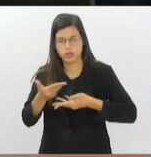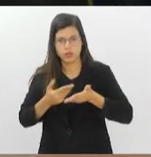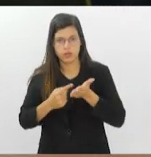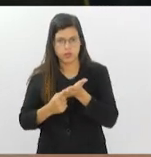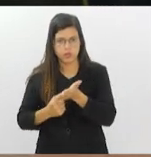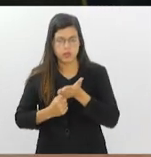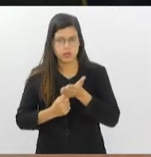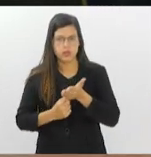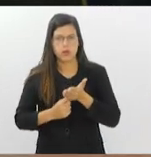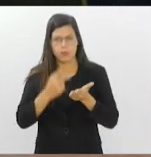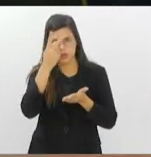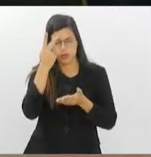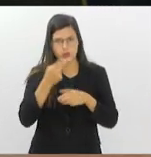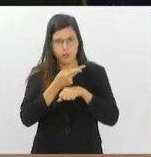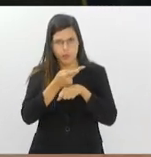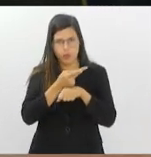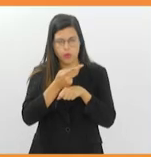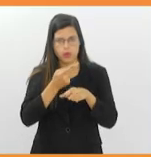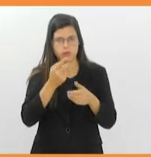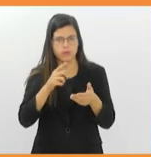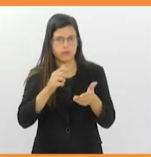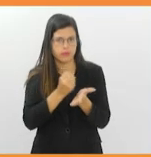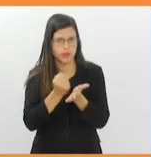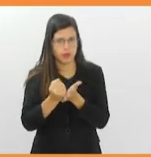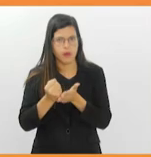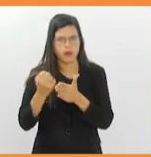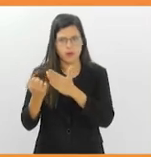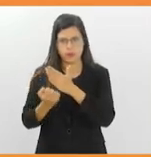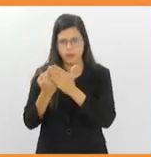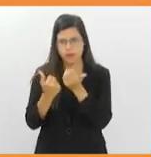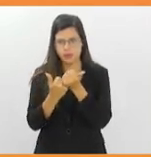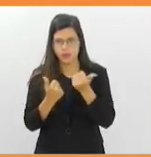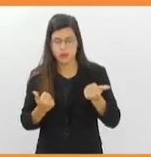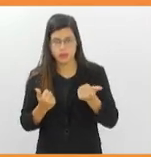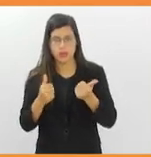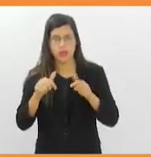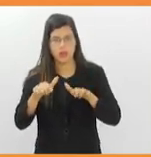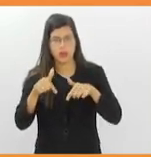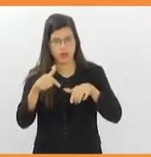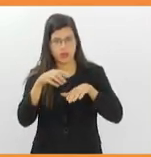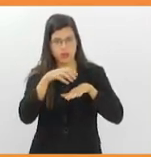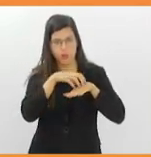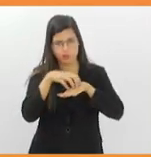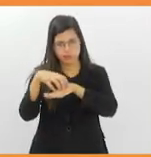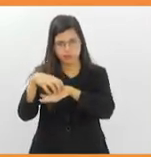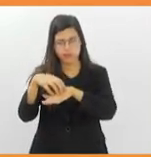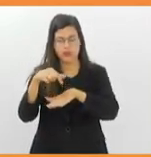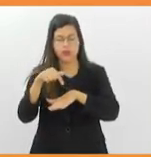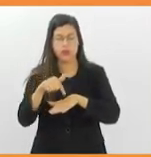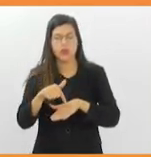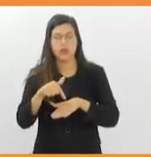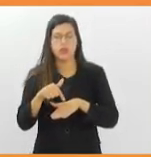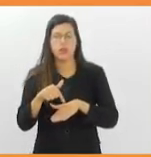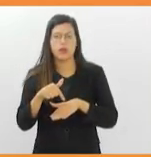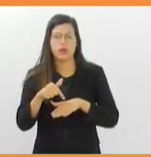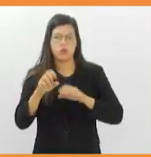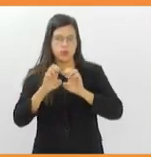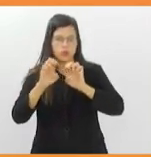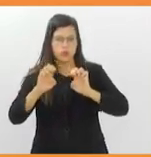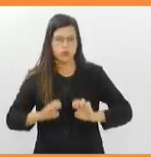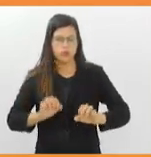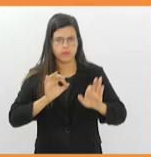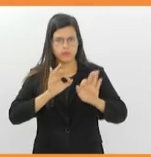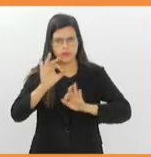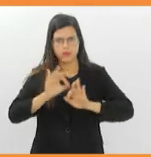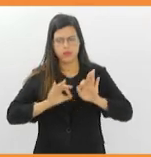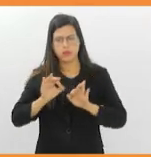busca de emprego e empresas parceiras a ação Itinerante da Secretaria Municipal de trabalho e renda vai estar com uma estrutura montada na sede do